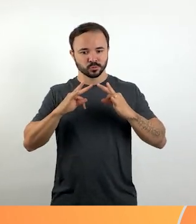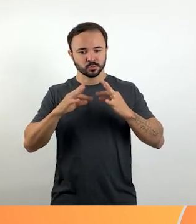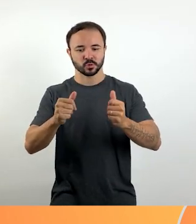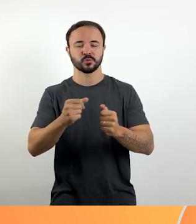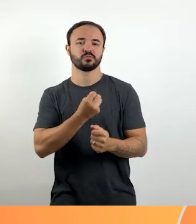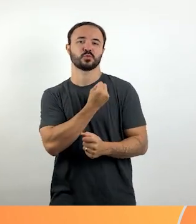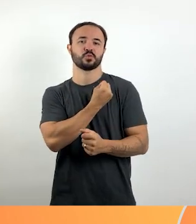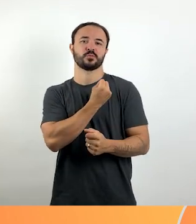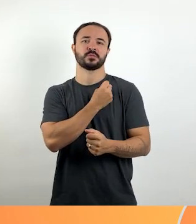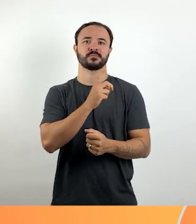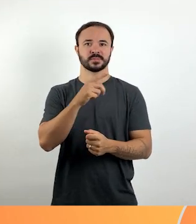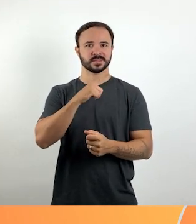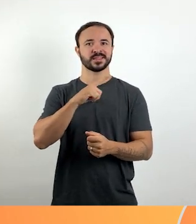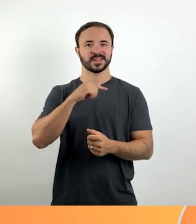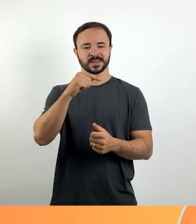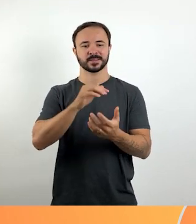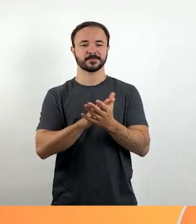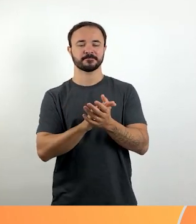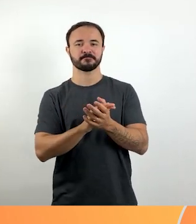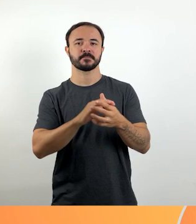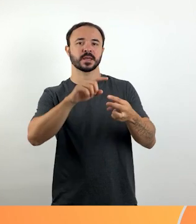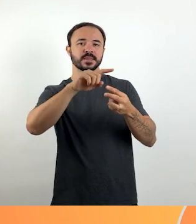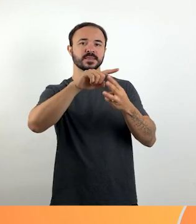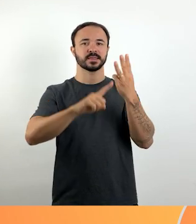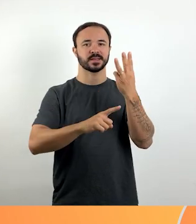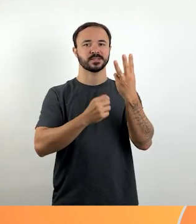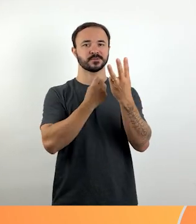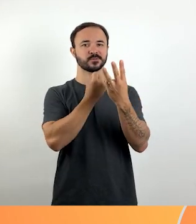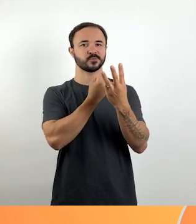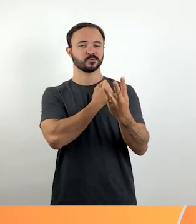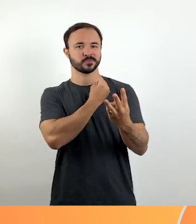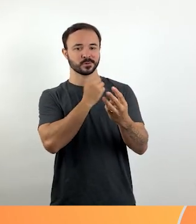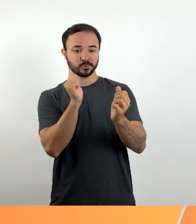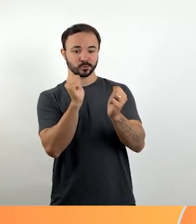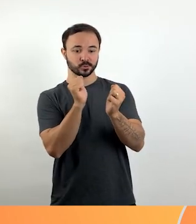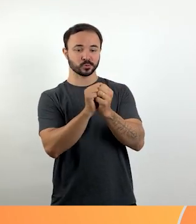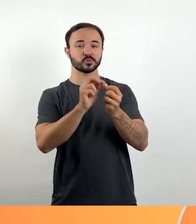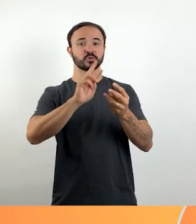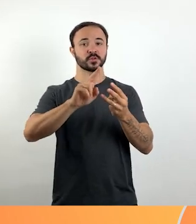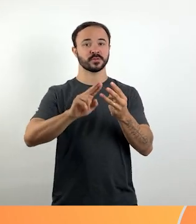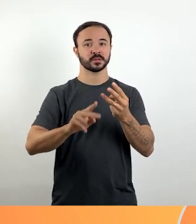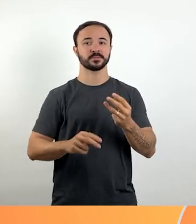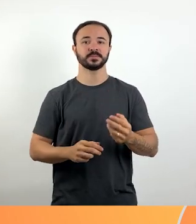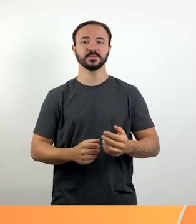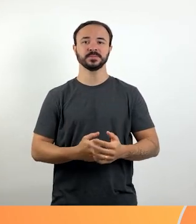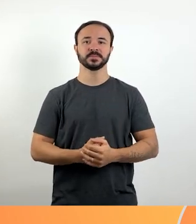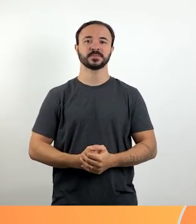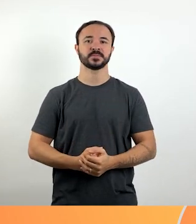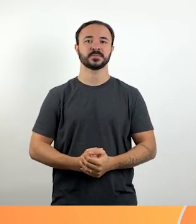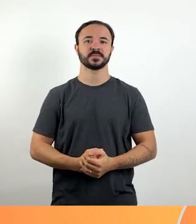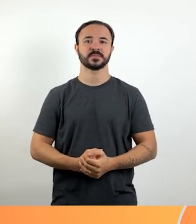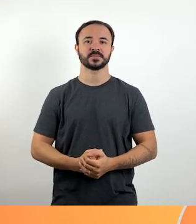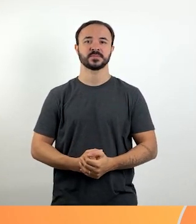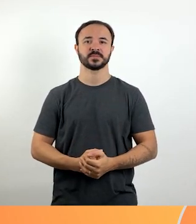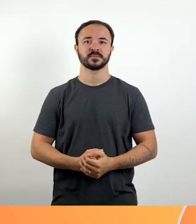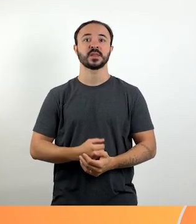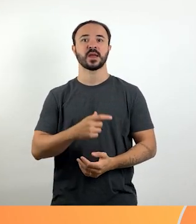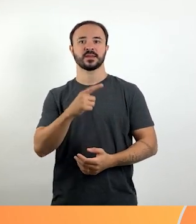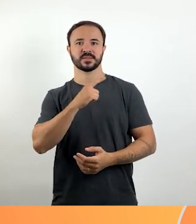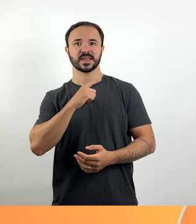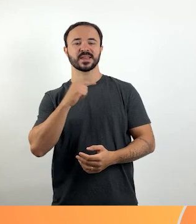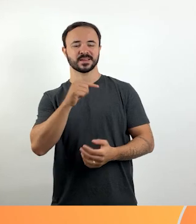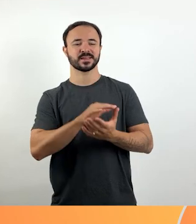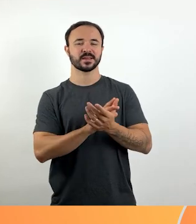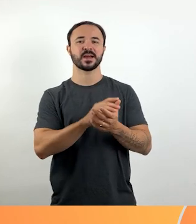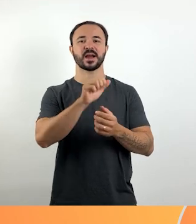algarismos distintos, certo? E aí, desses números, vocês vão ter também os números AB, que você vai